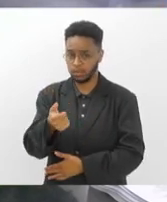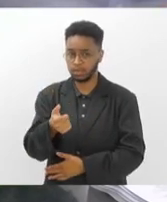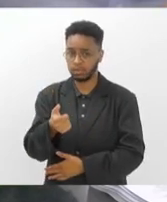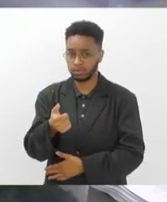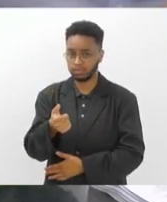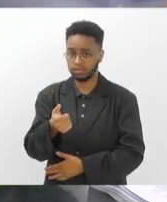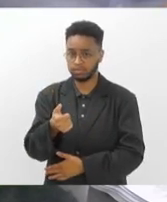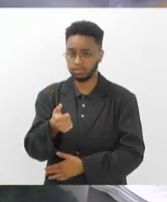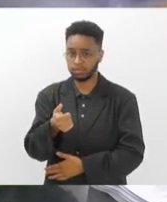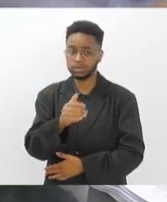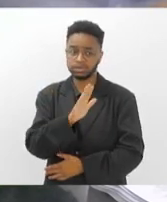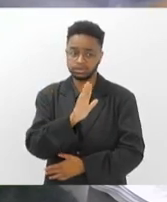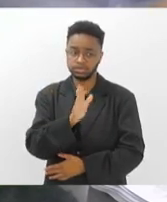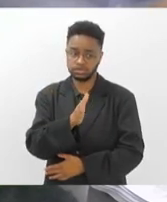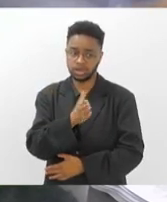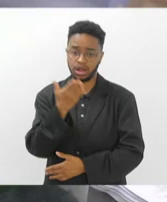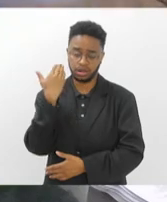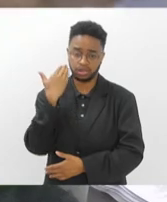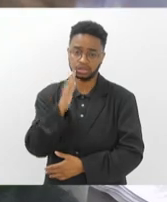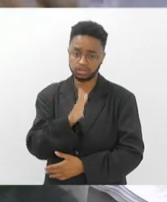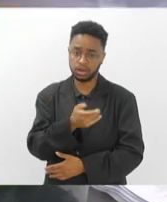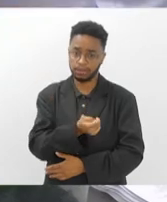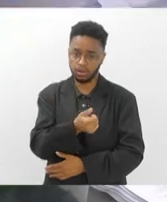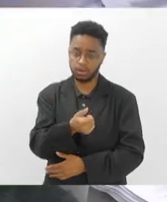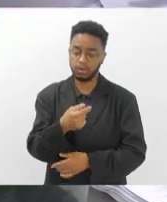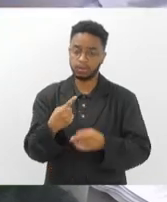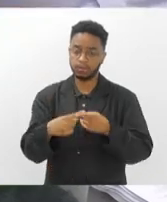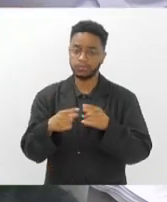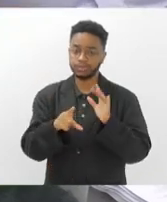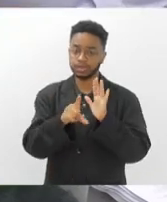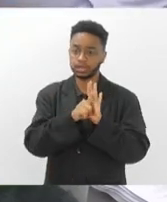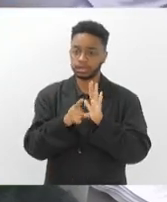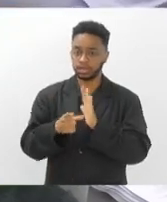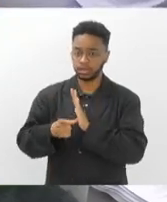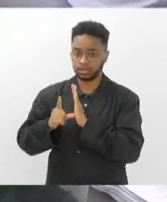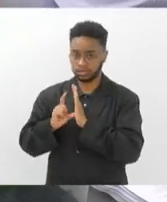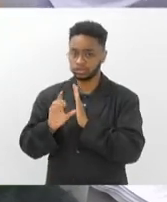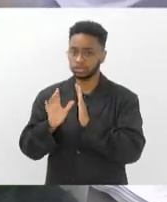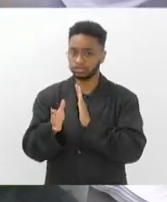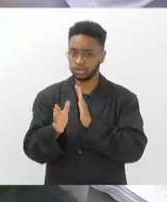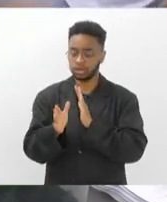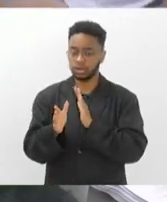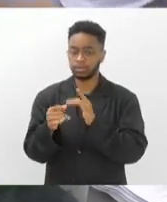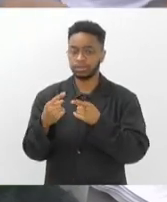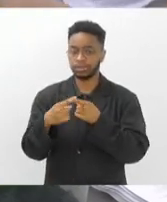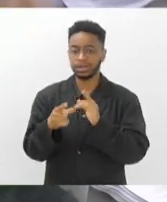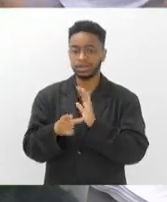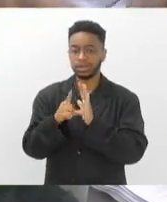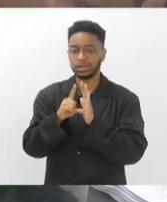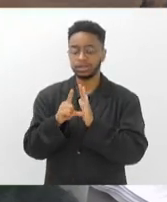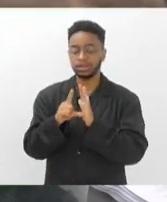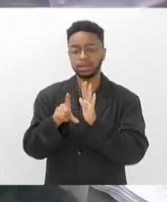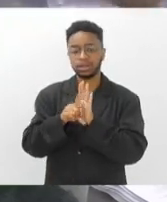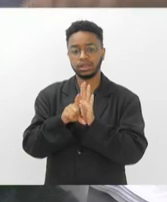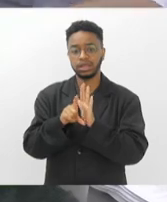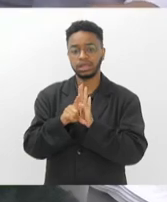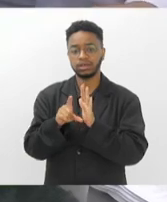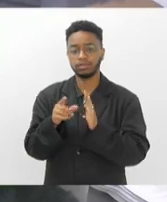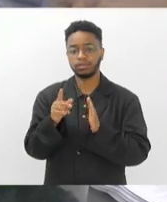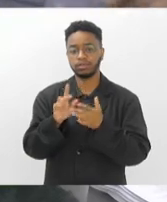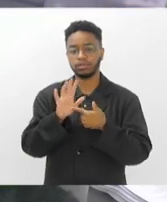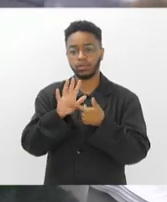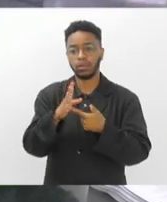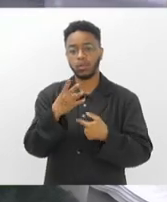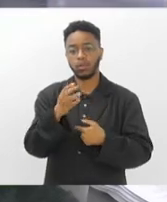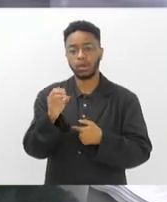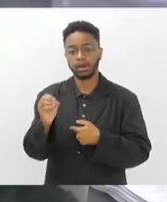já era. Já é assim? A lei anterior... A lei já só... A lei anterior era 40-60.